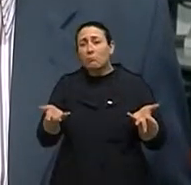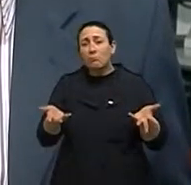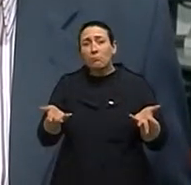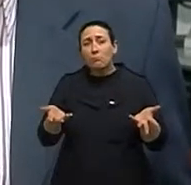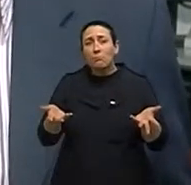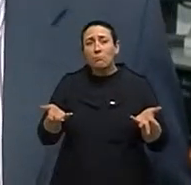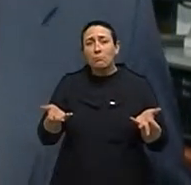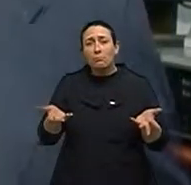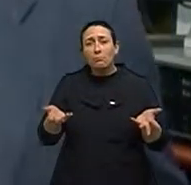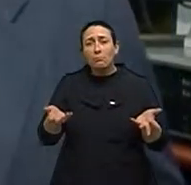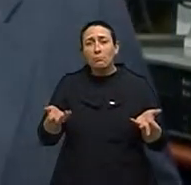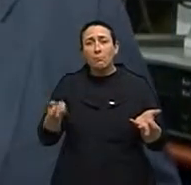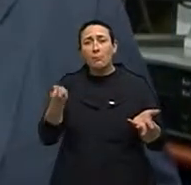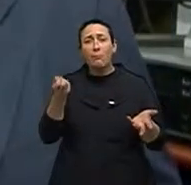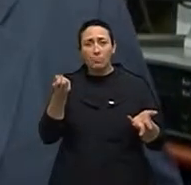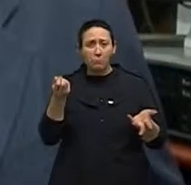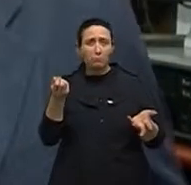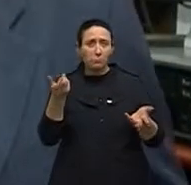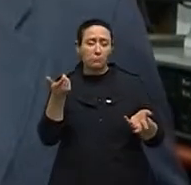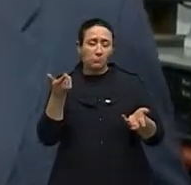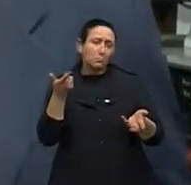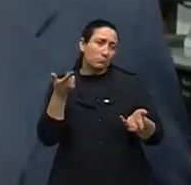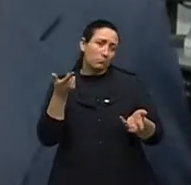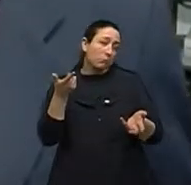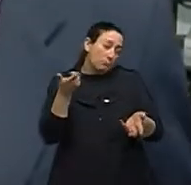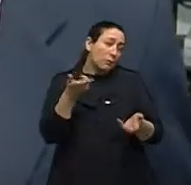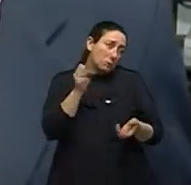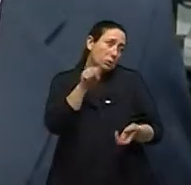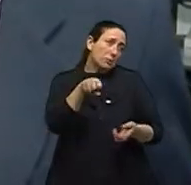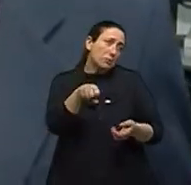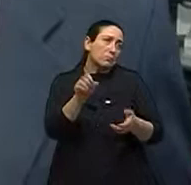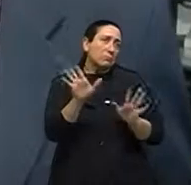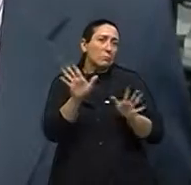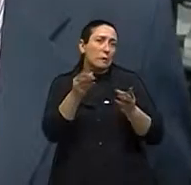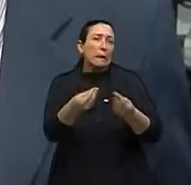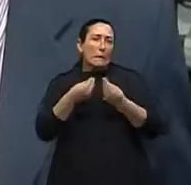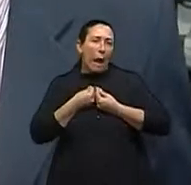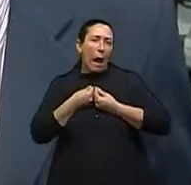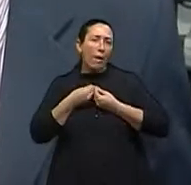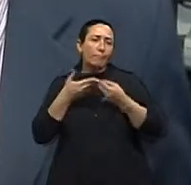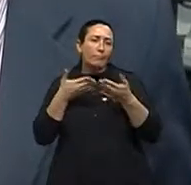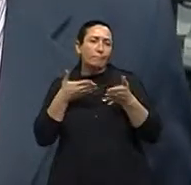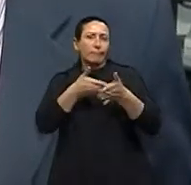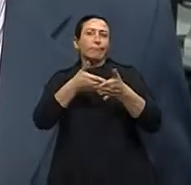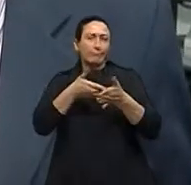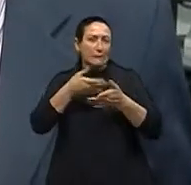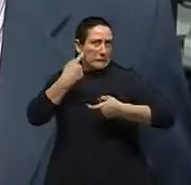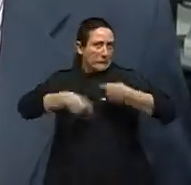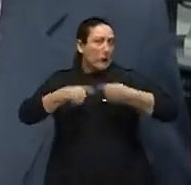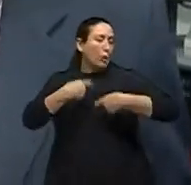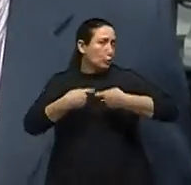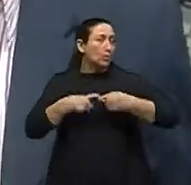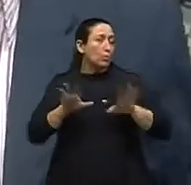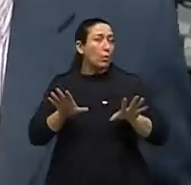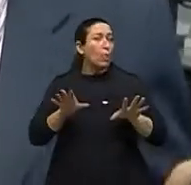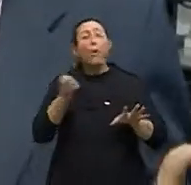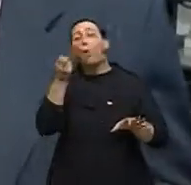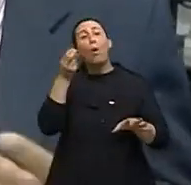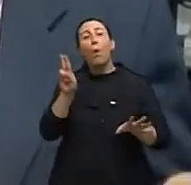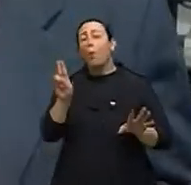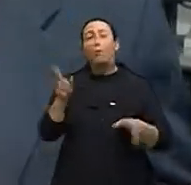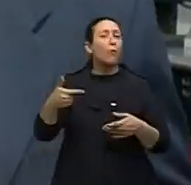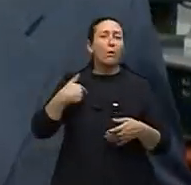profissional e vai afetar como eu tô dizendo a tua teu desempenho sexual ou então a gente